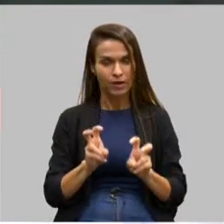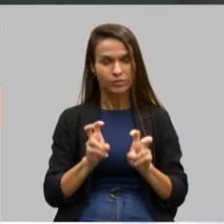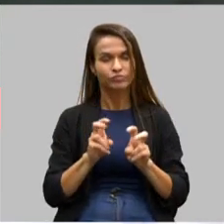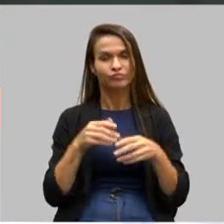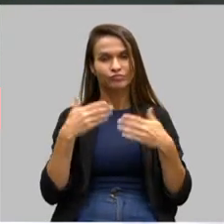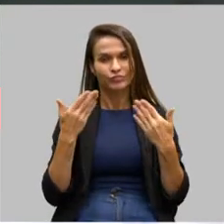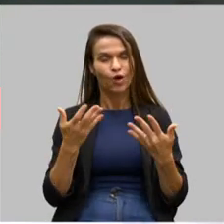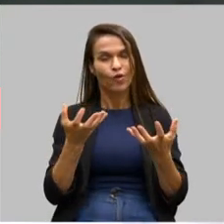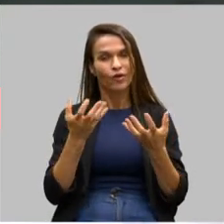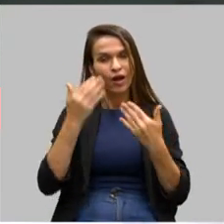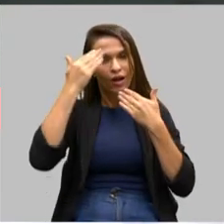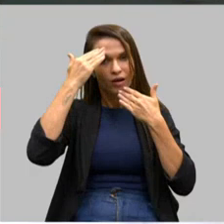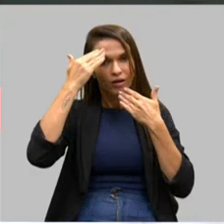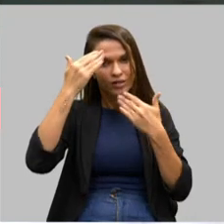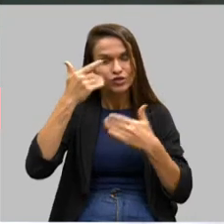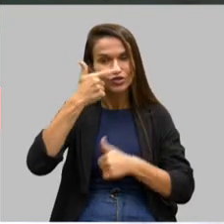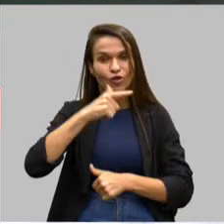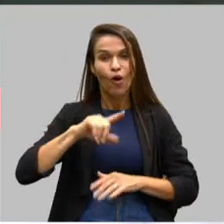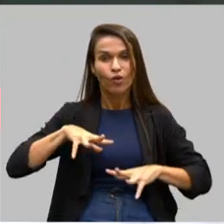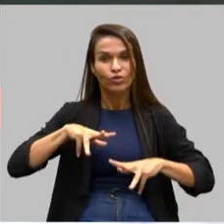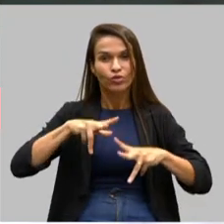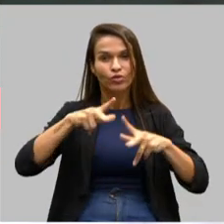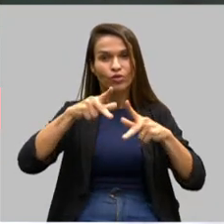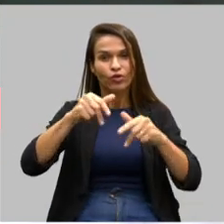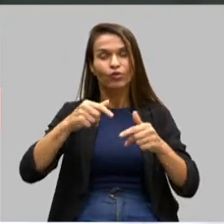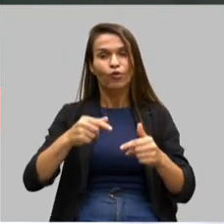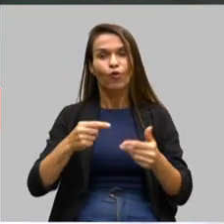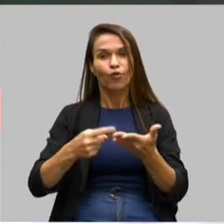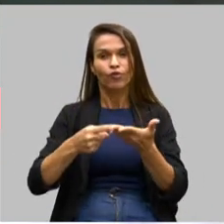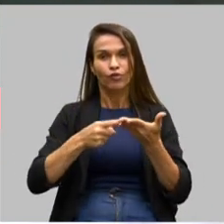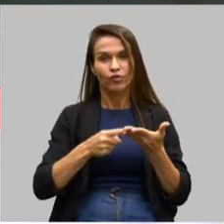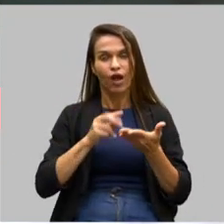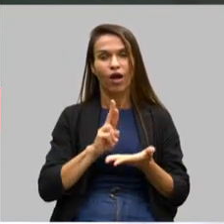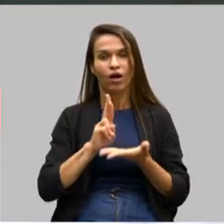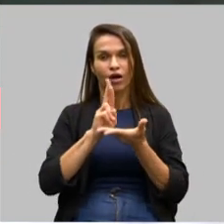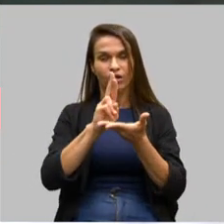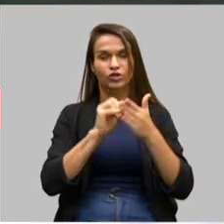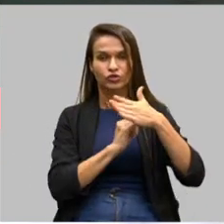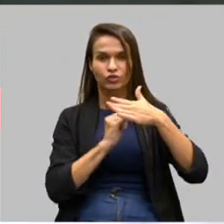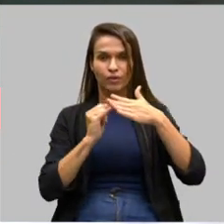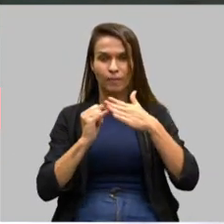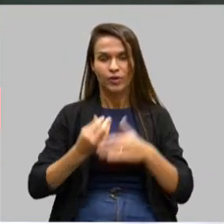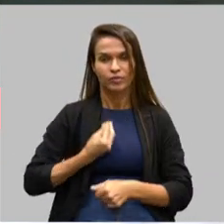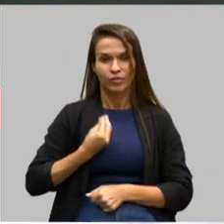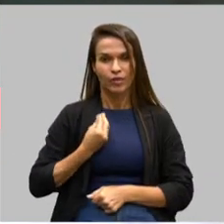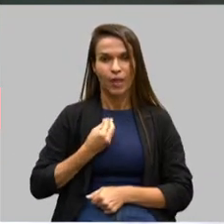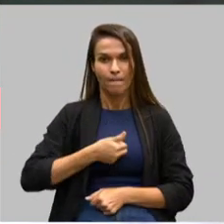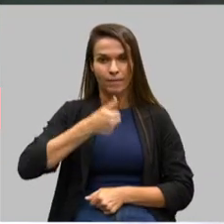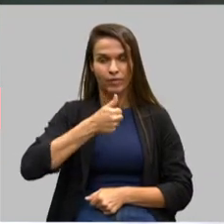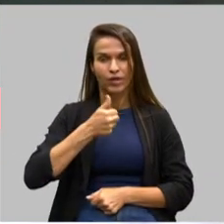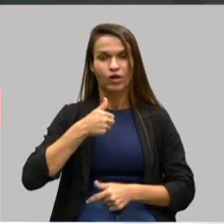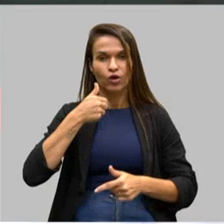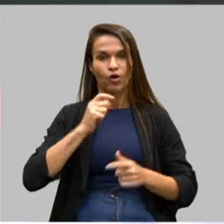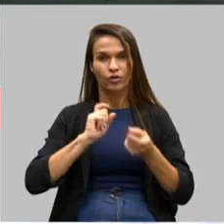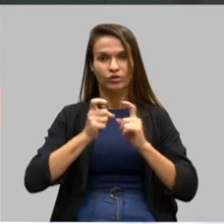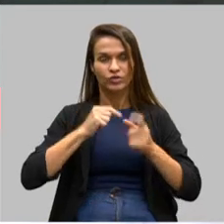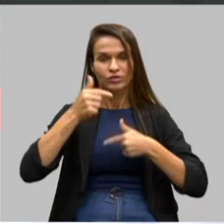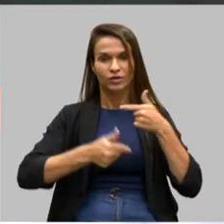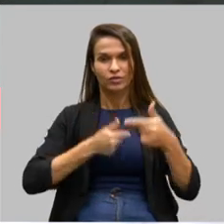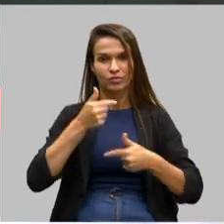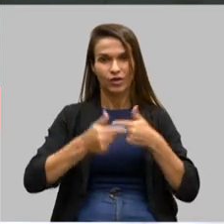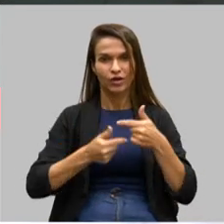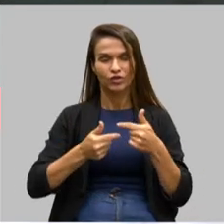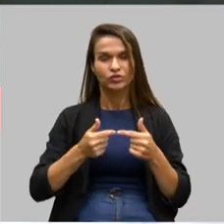eu quero aqui agradecer mais uma vez a todos, convidar os representantes das instituições presentes a participarem da primeira reunião de trabalho dos grupos temáticos do semiárido